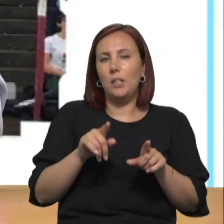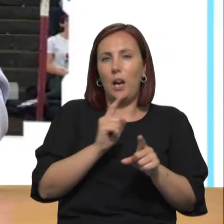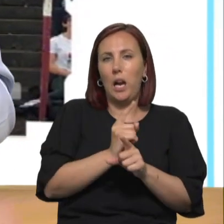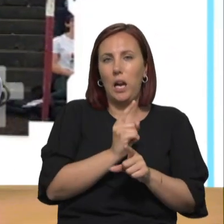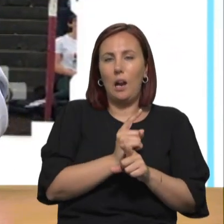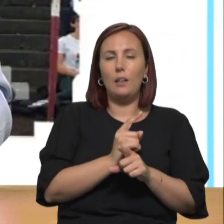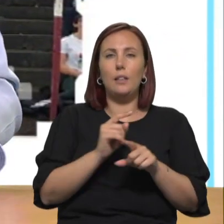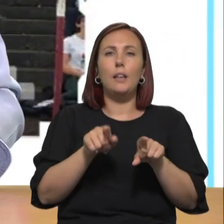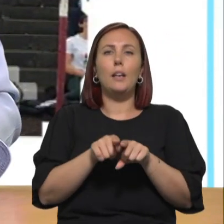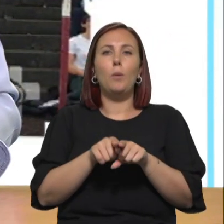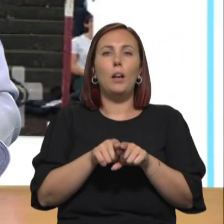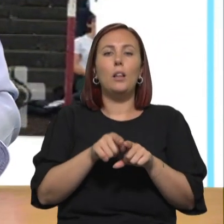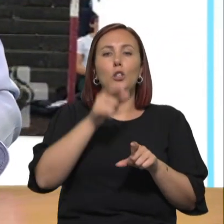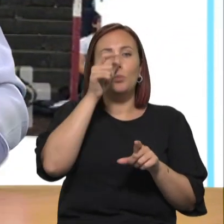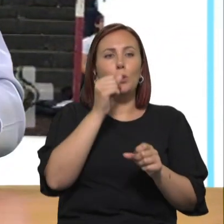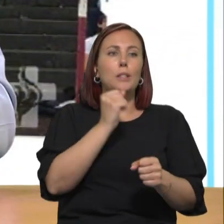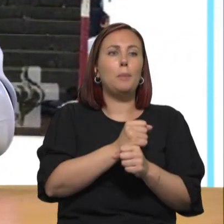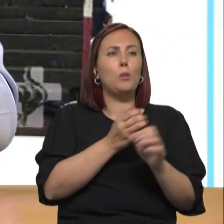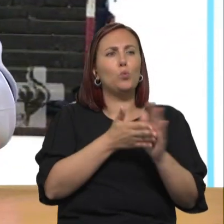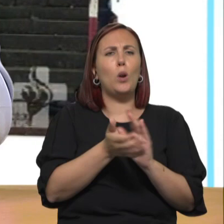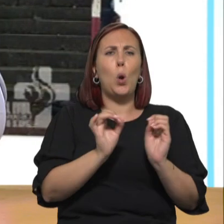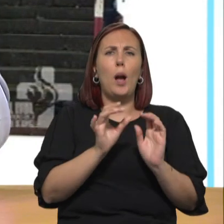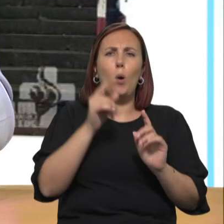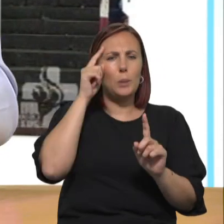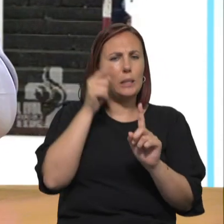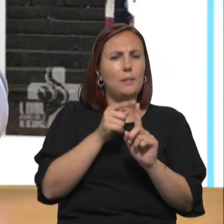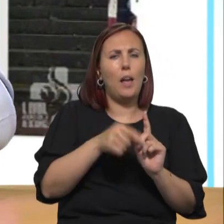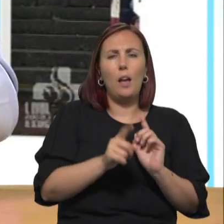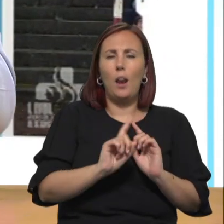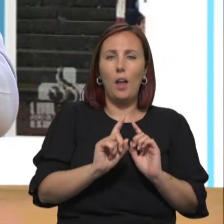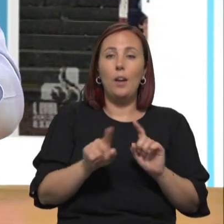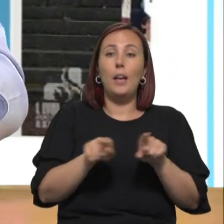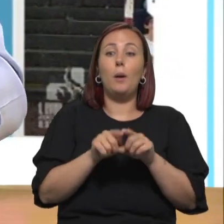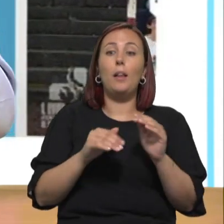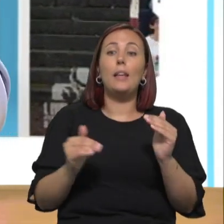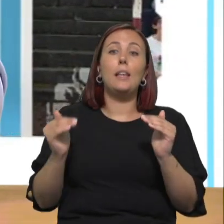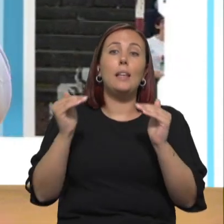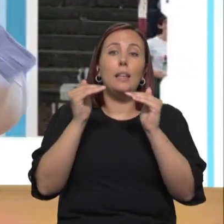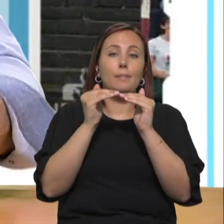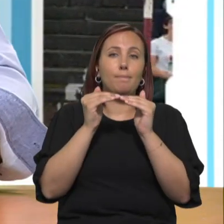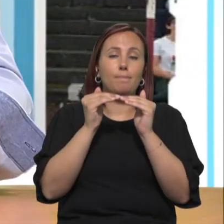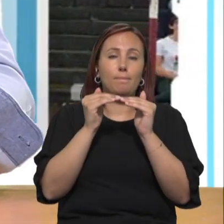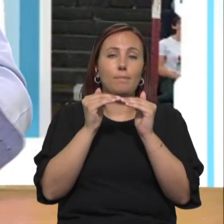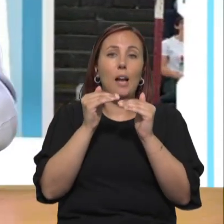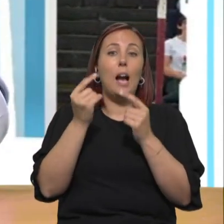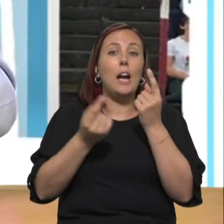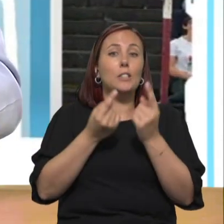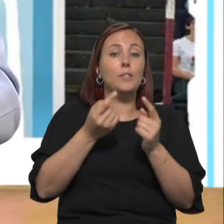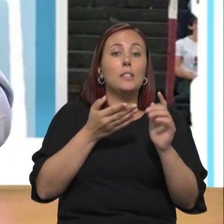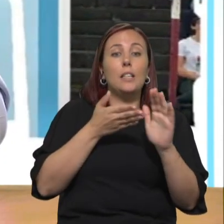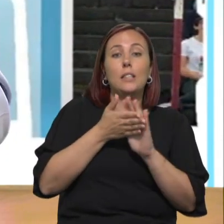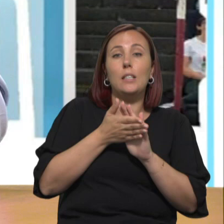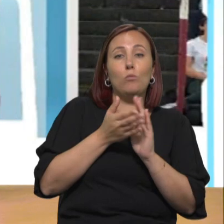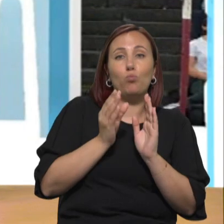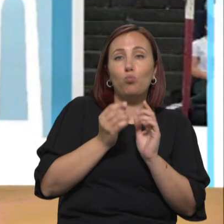não é para que as pessoas não tenham trabalho. Digamos, seria um equilíbrio para aqueles que ou por alguns momentos não têm acesso